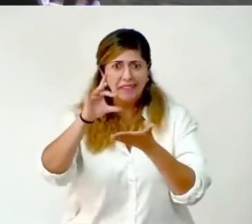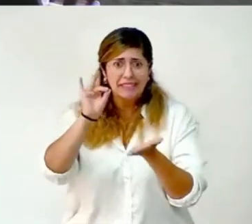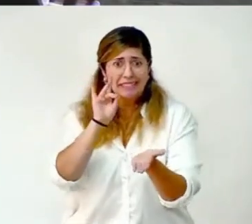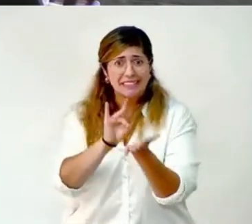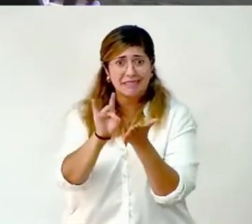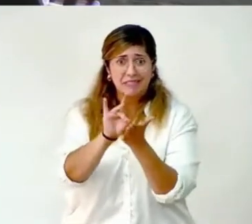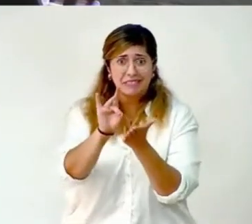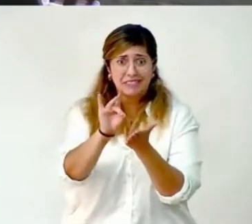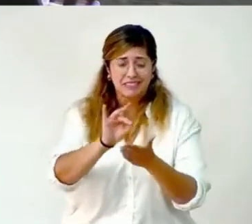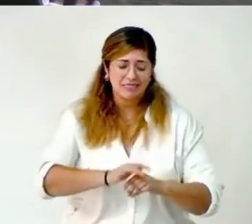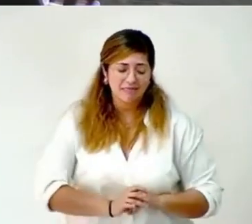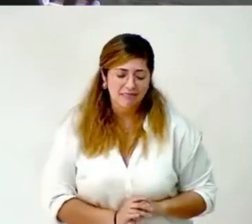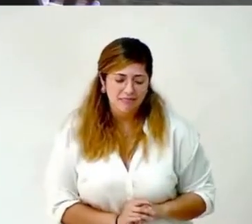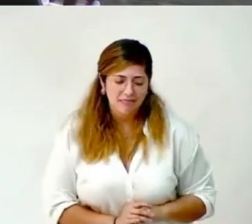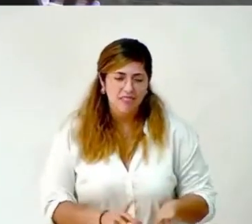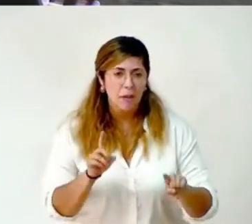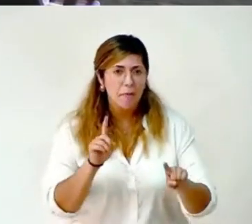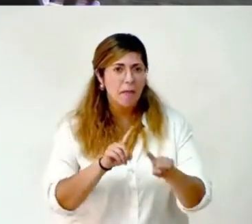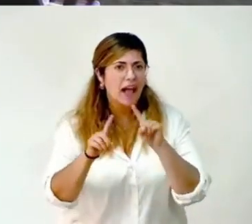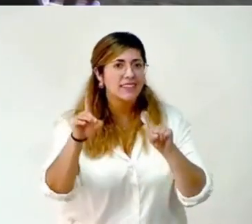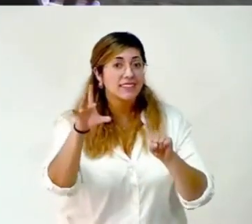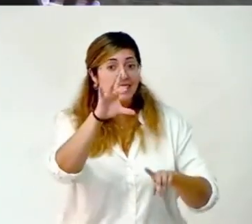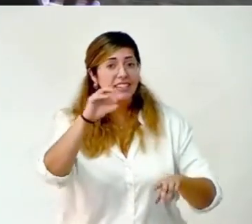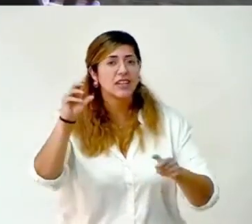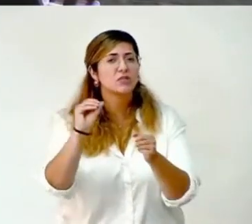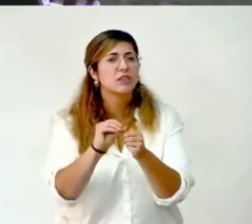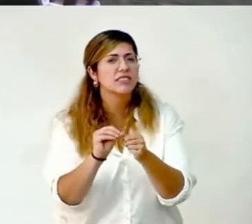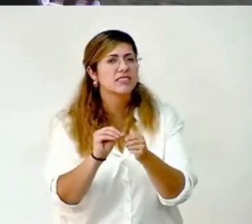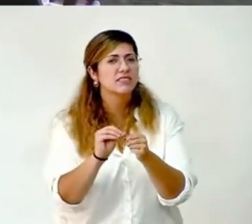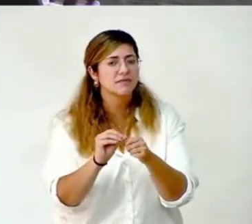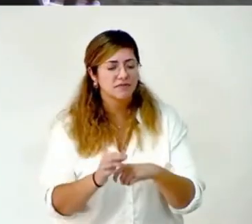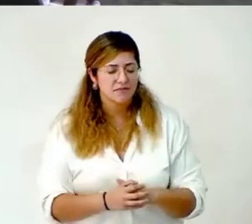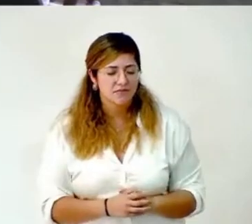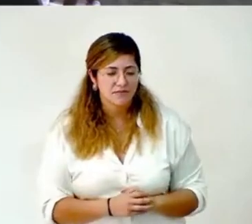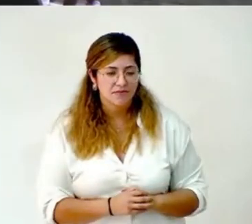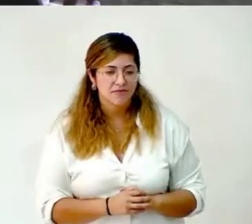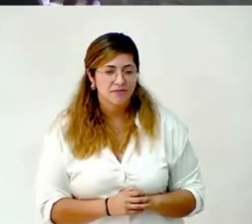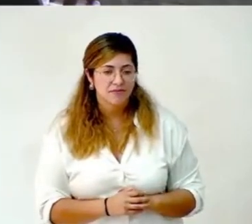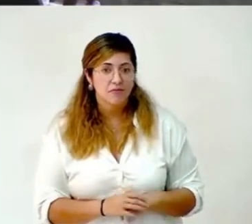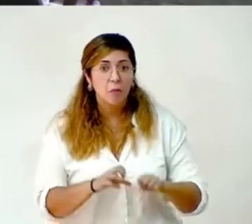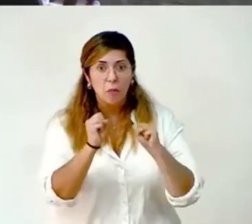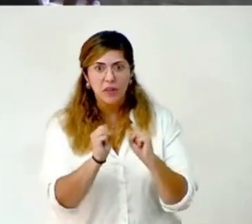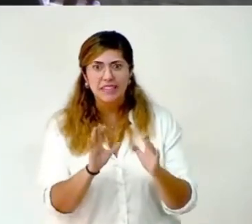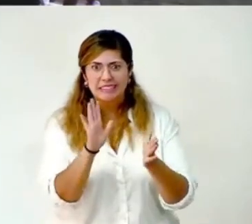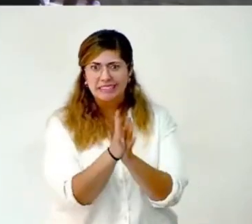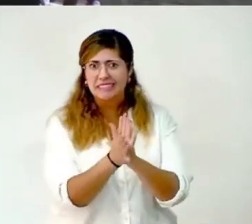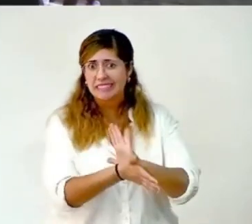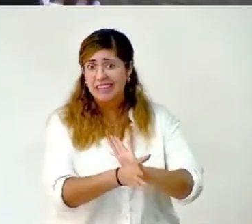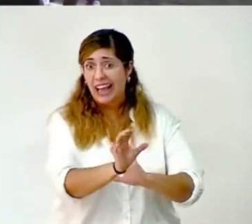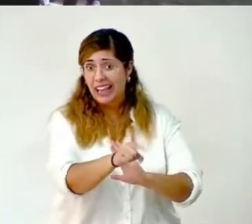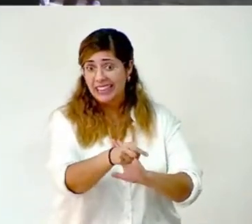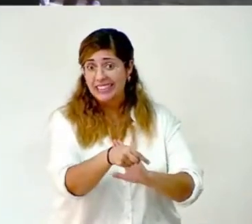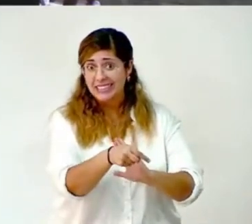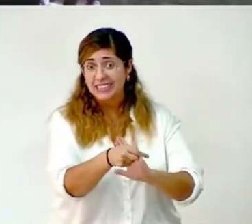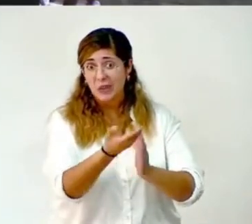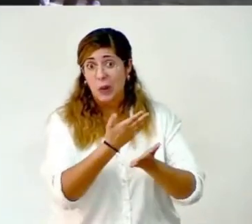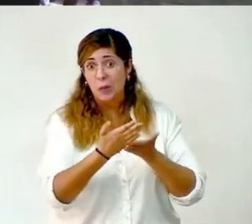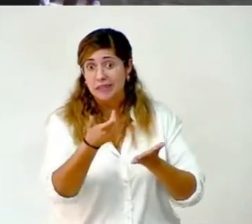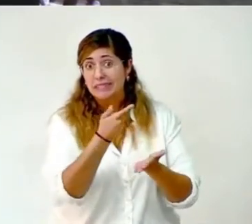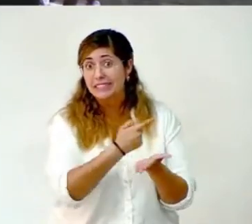Deus. Mas o que Deus faz? Ele poderia ter acabado a história no início